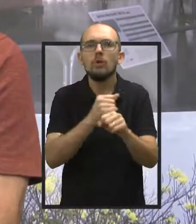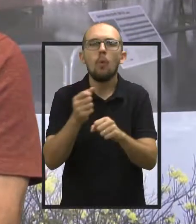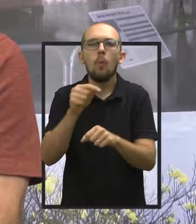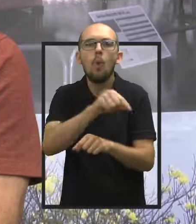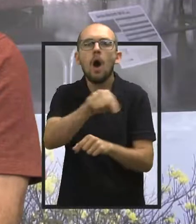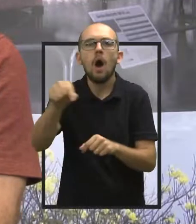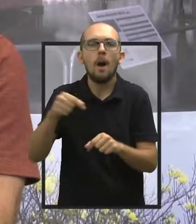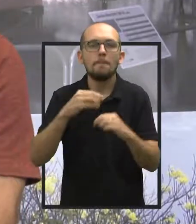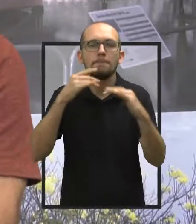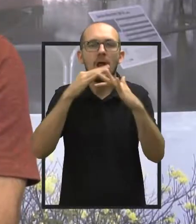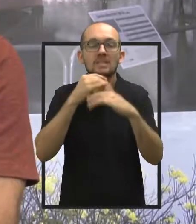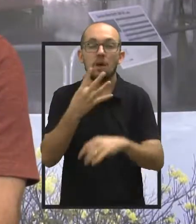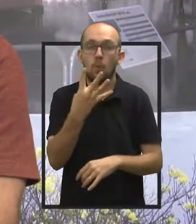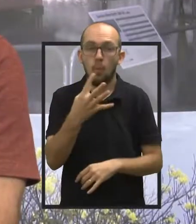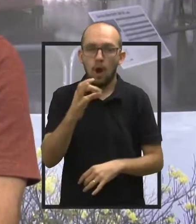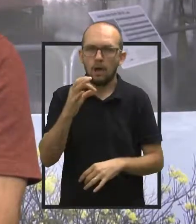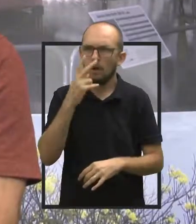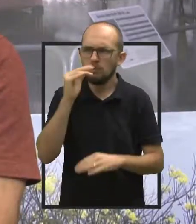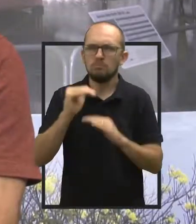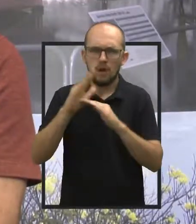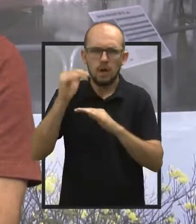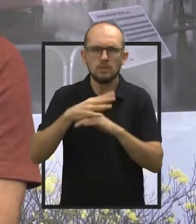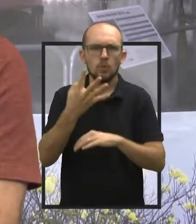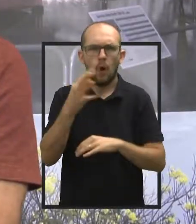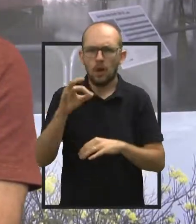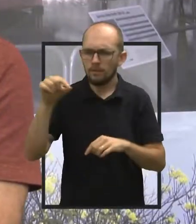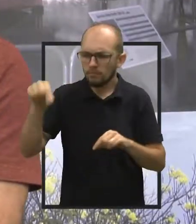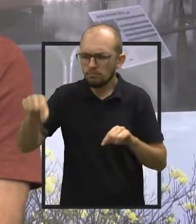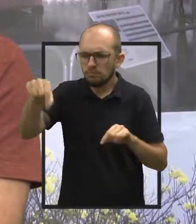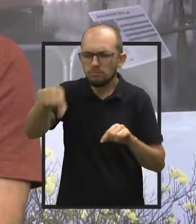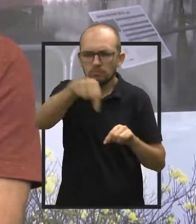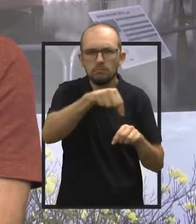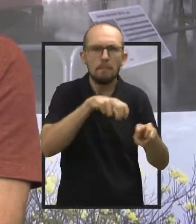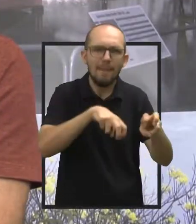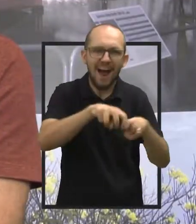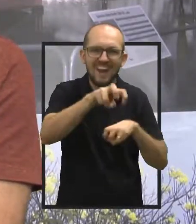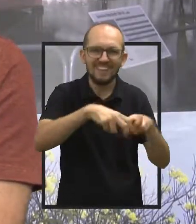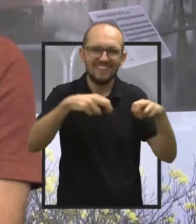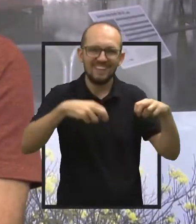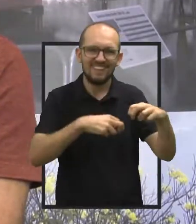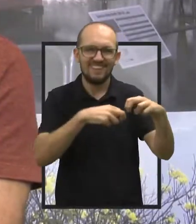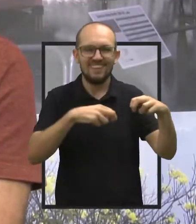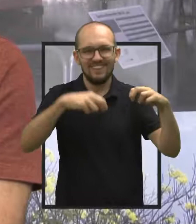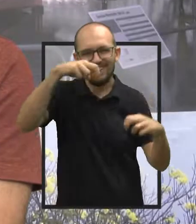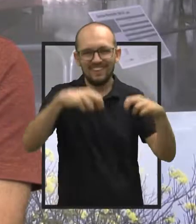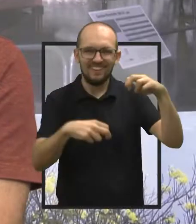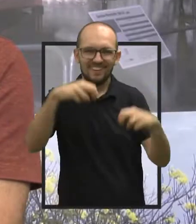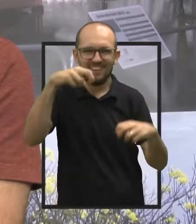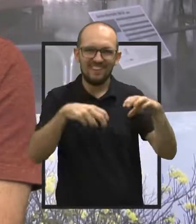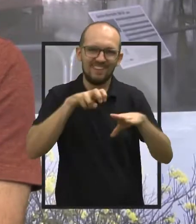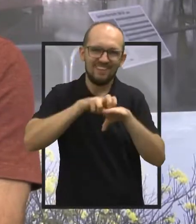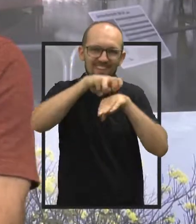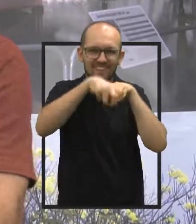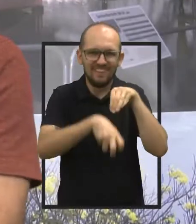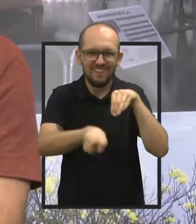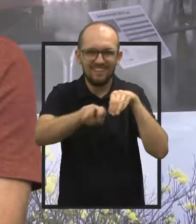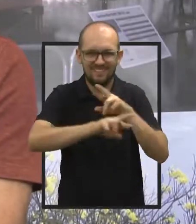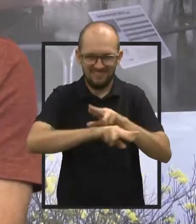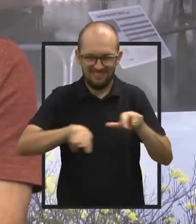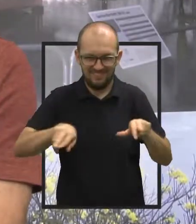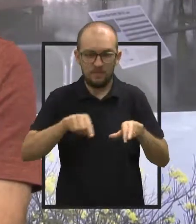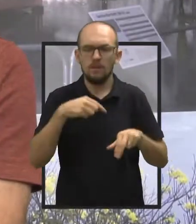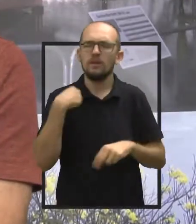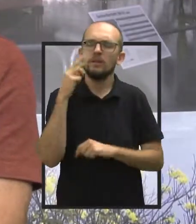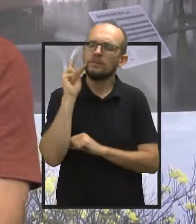que têm parques infantis no município, né? Então a gente pensando na cidade, né, na cidade como um todo, que a